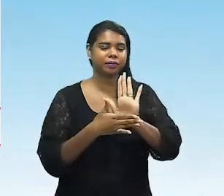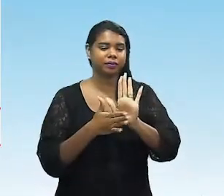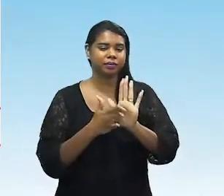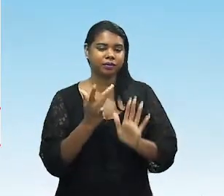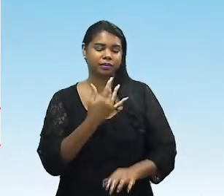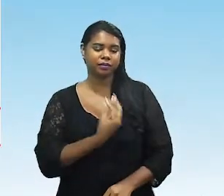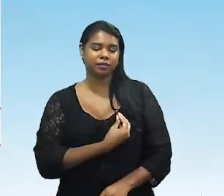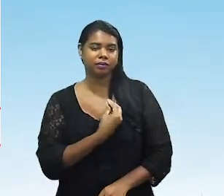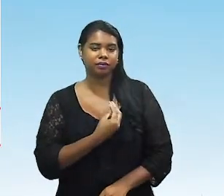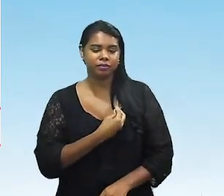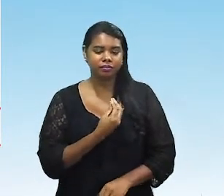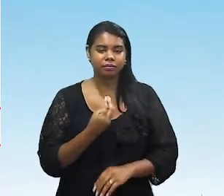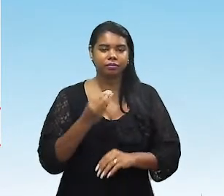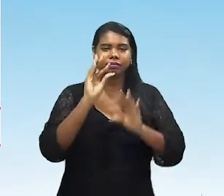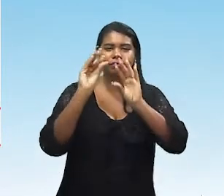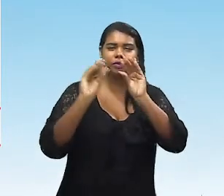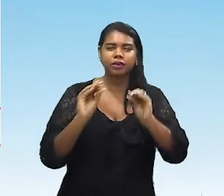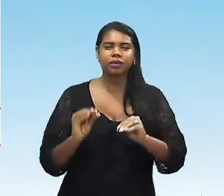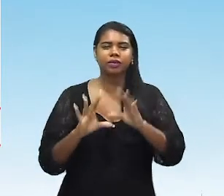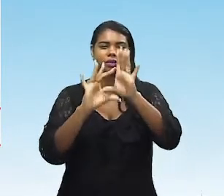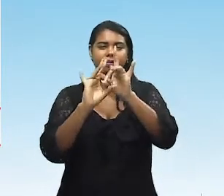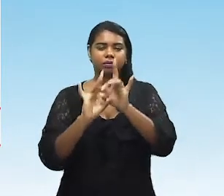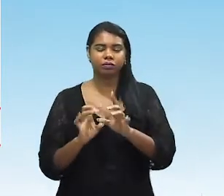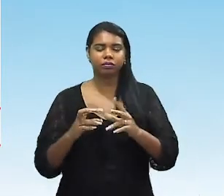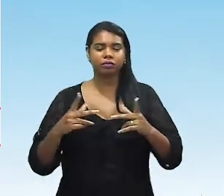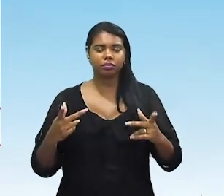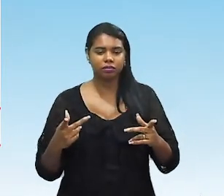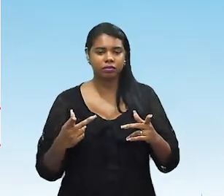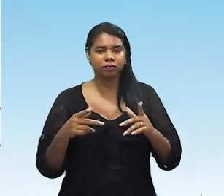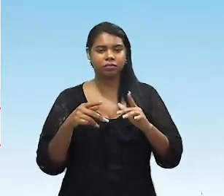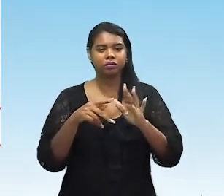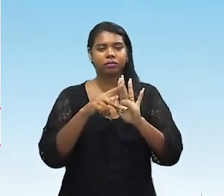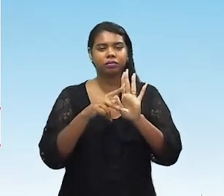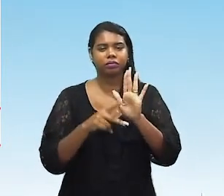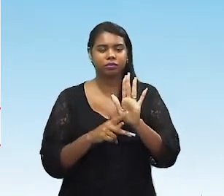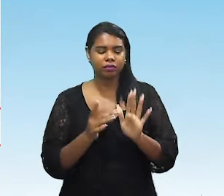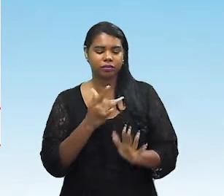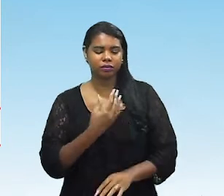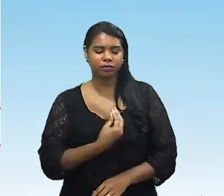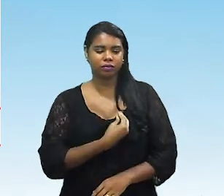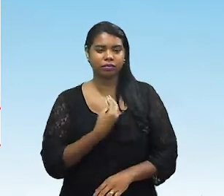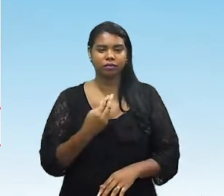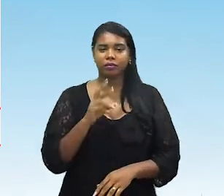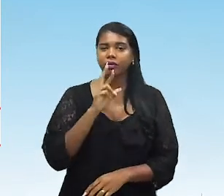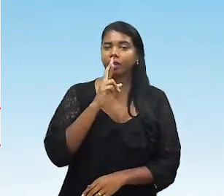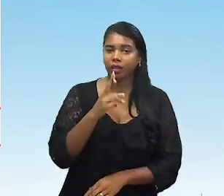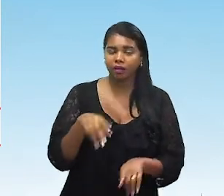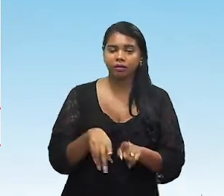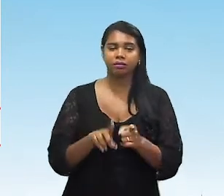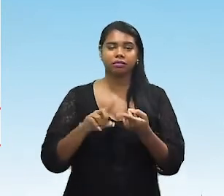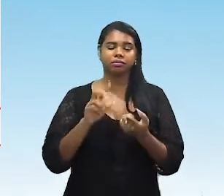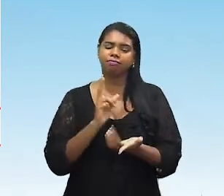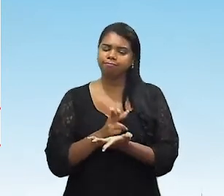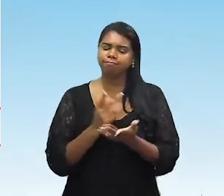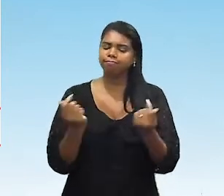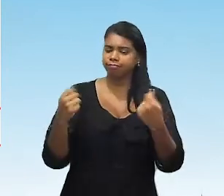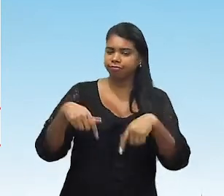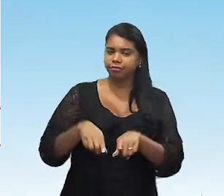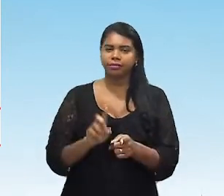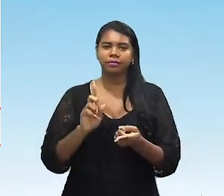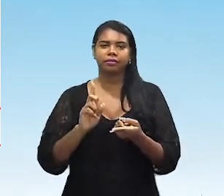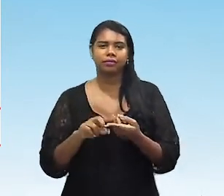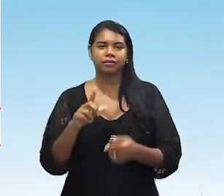é onde eu geralmente posto alguns conteúdos sobre Projeto de Vida e respondo, né, sempre que possível, sempre que